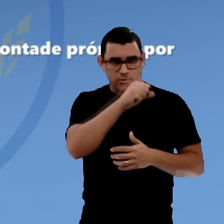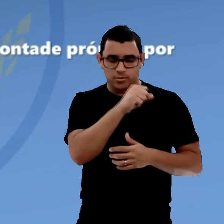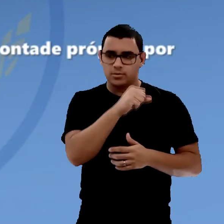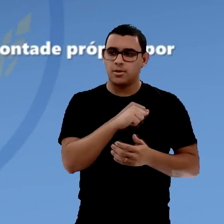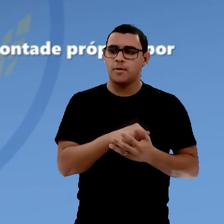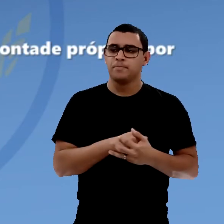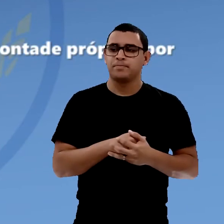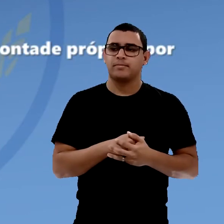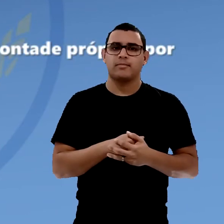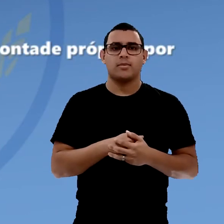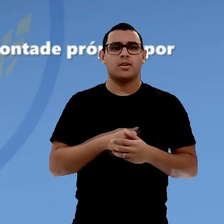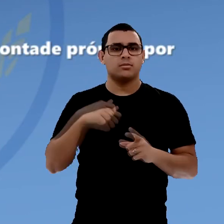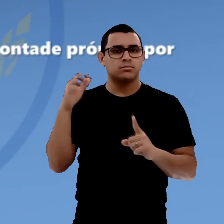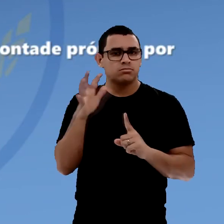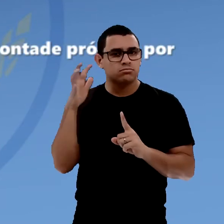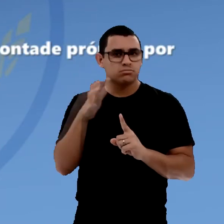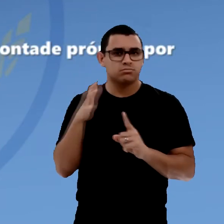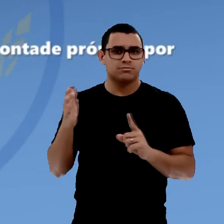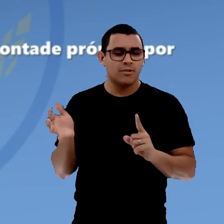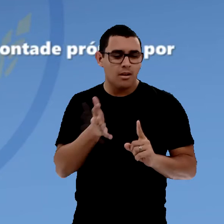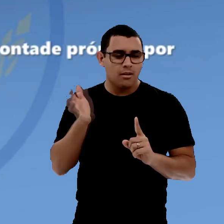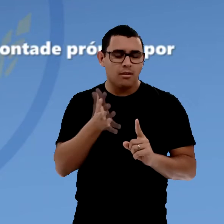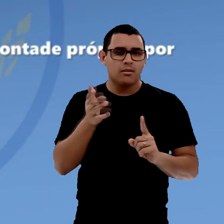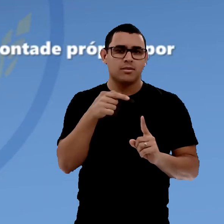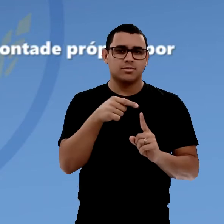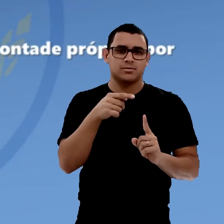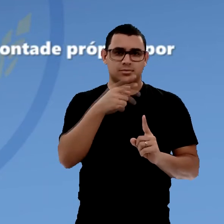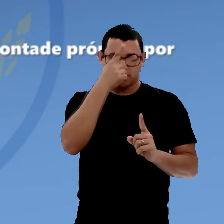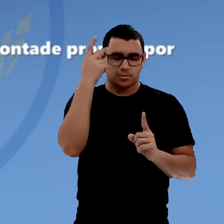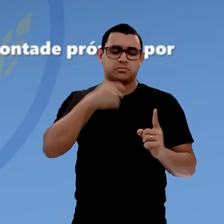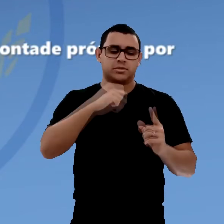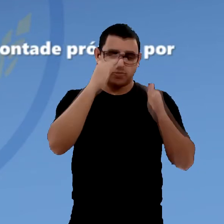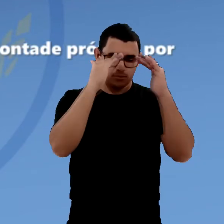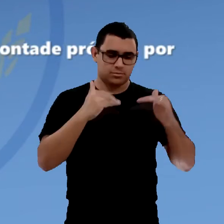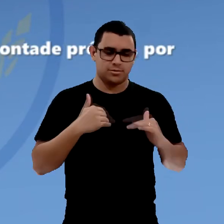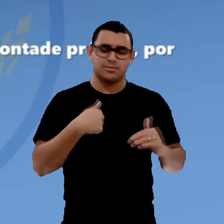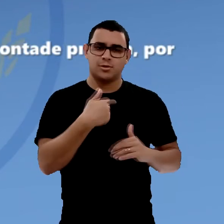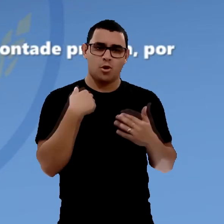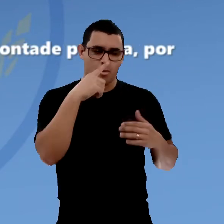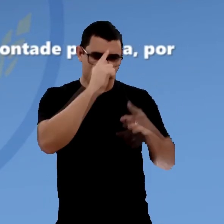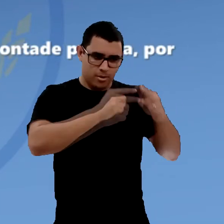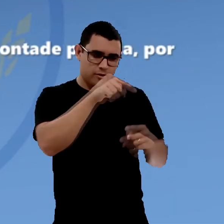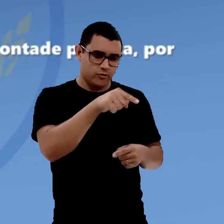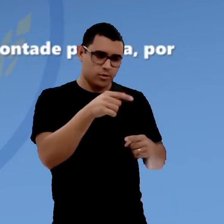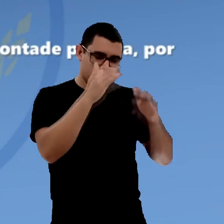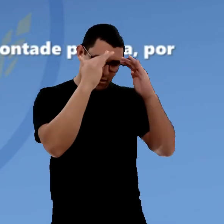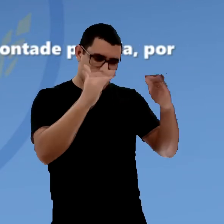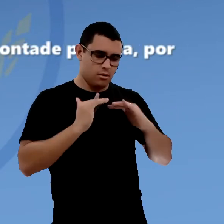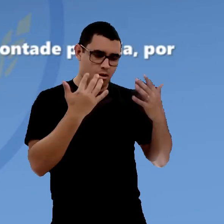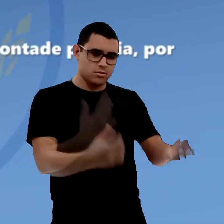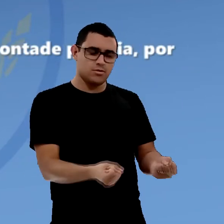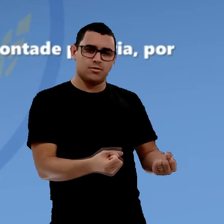força de convencer a pessoa a fazer o que ele quer, fazer com que os outros façam aquilo à